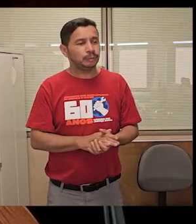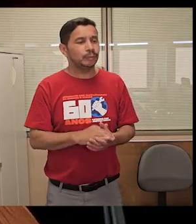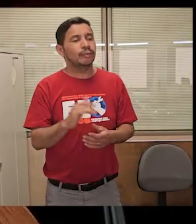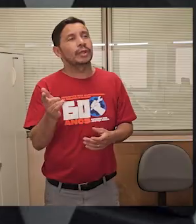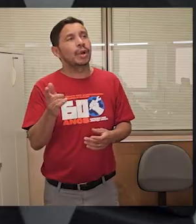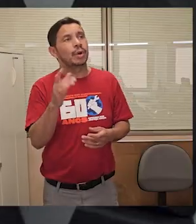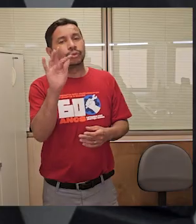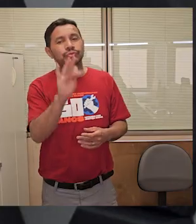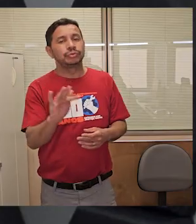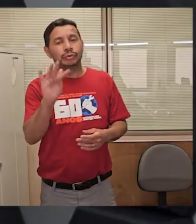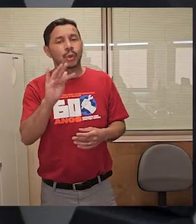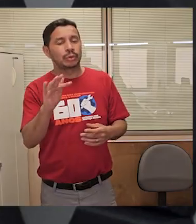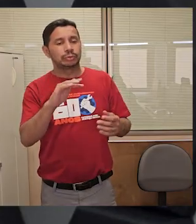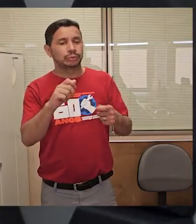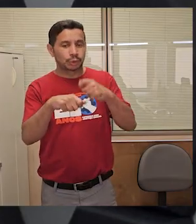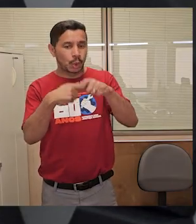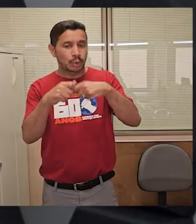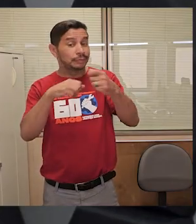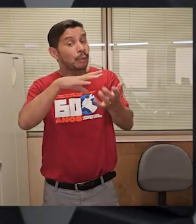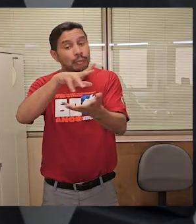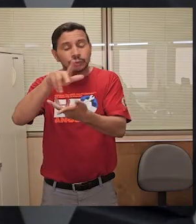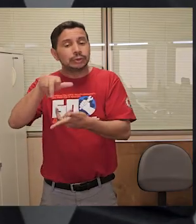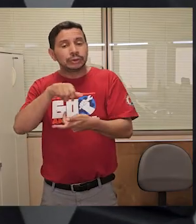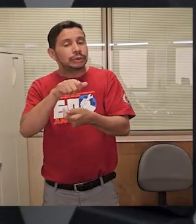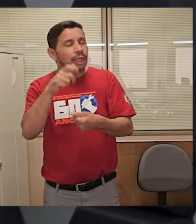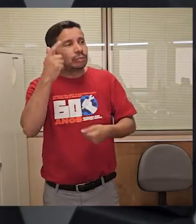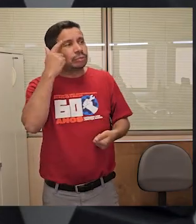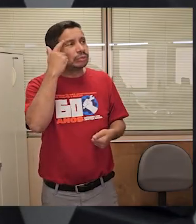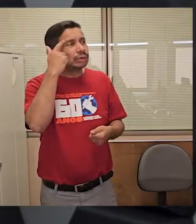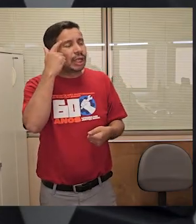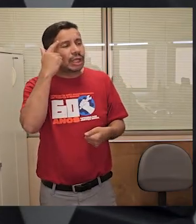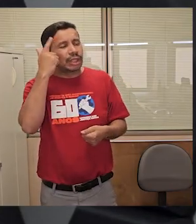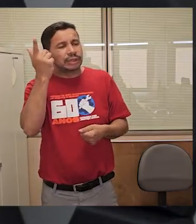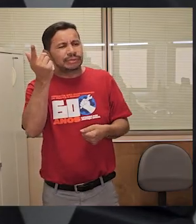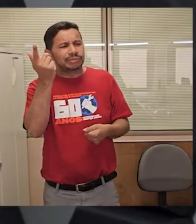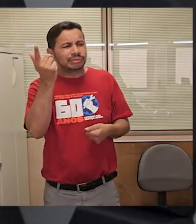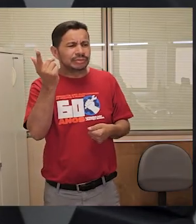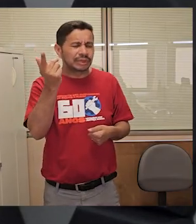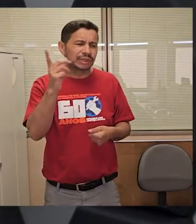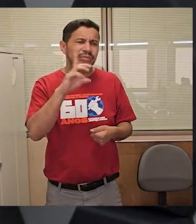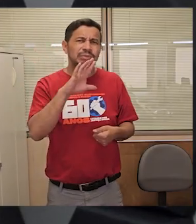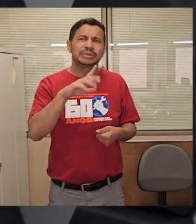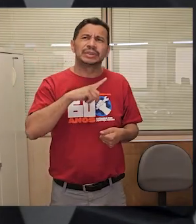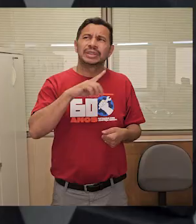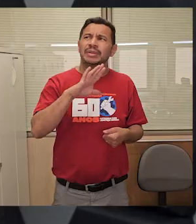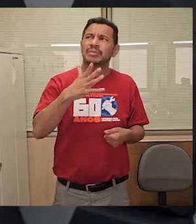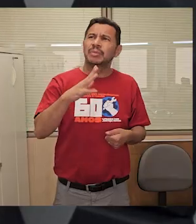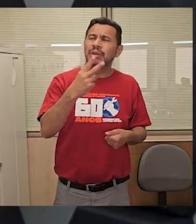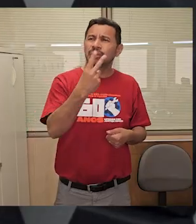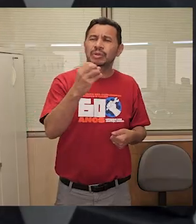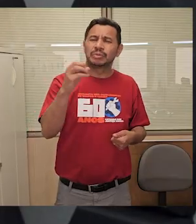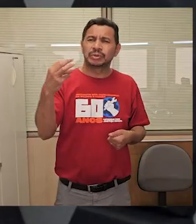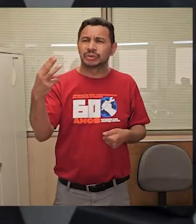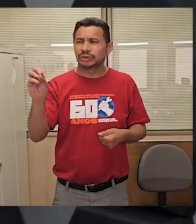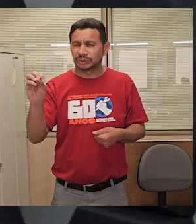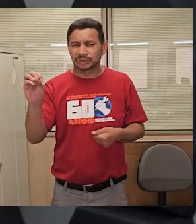Mundial, eles têm uma perspectiva de até em 2030,